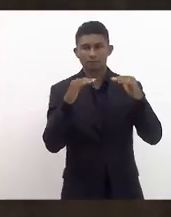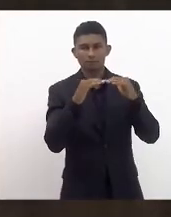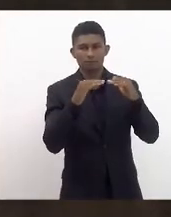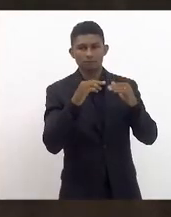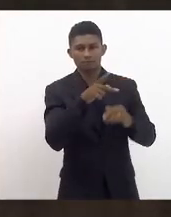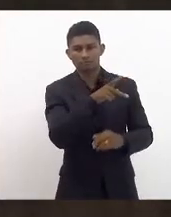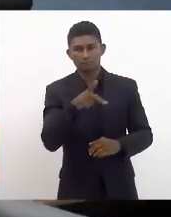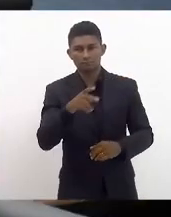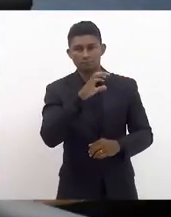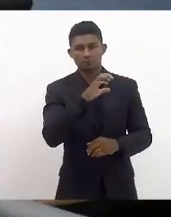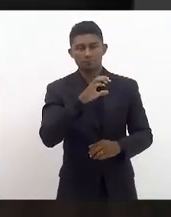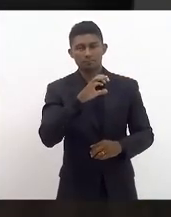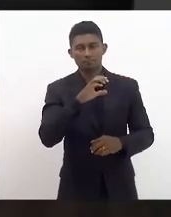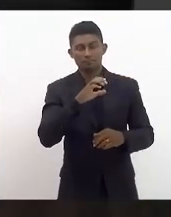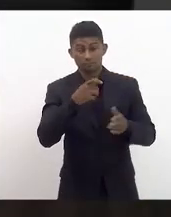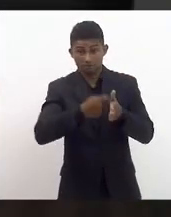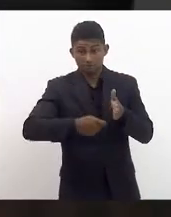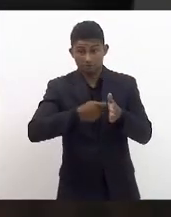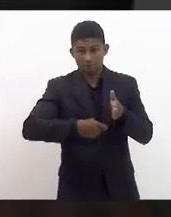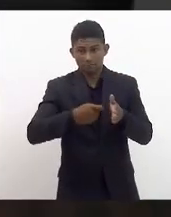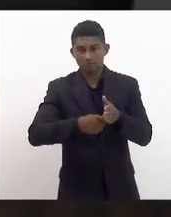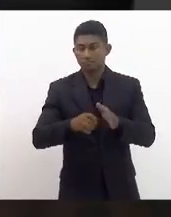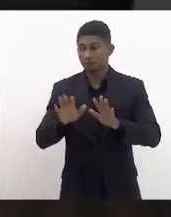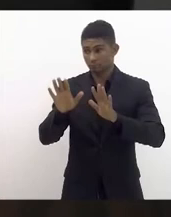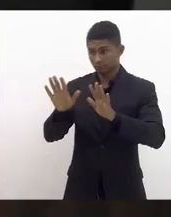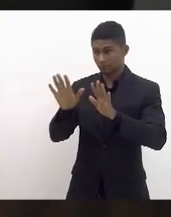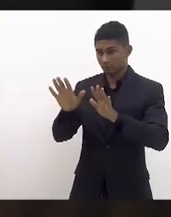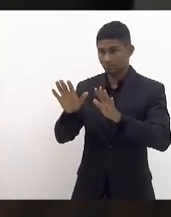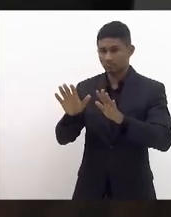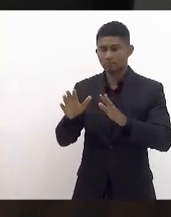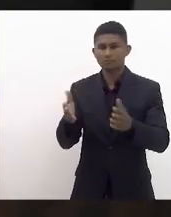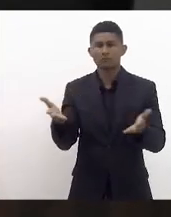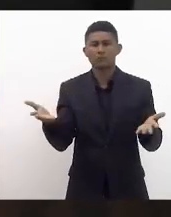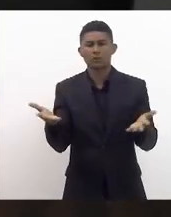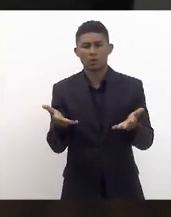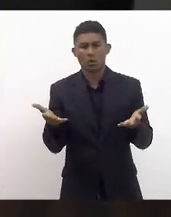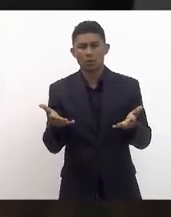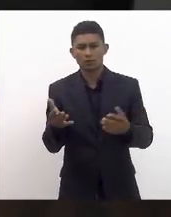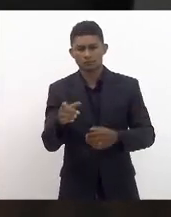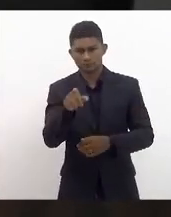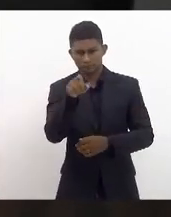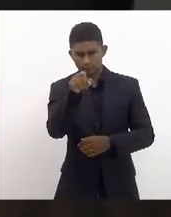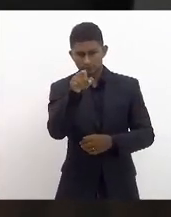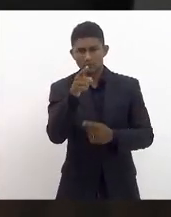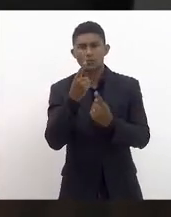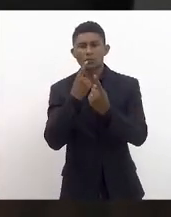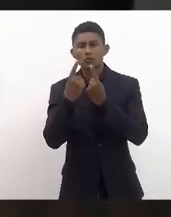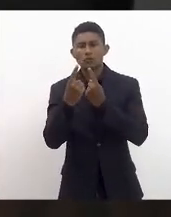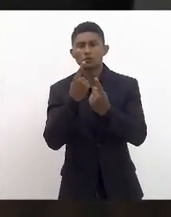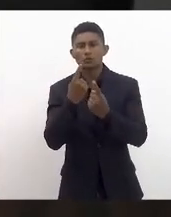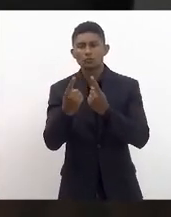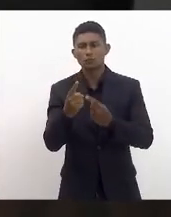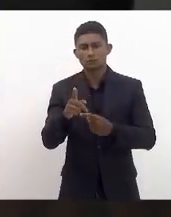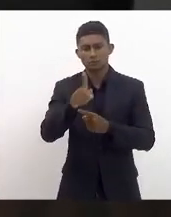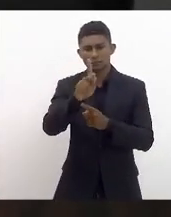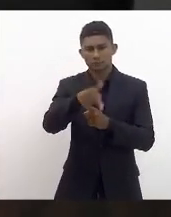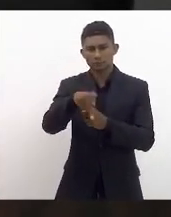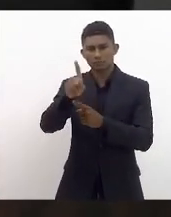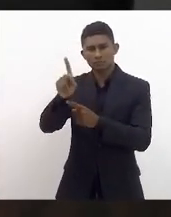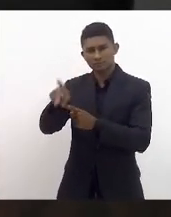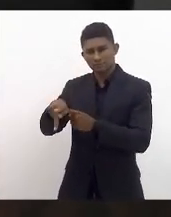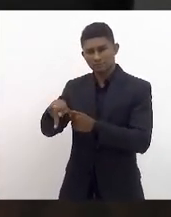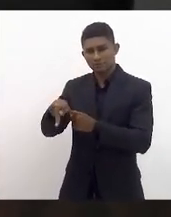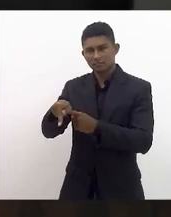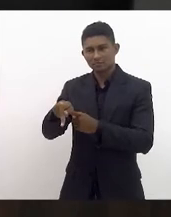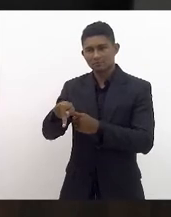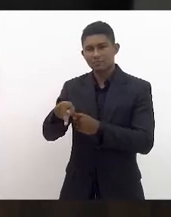tributação favorável. Espera aí, Luiz, por favor. No dia de hoje, Vossa Excelência conversou com o professor.